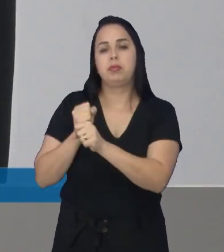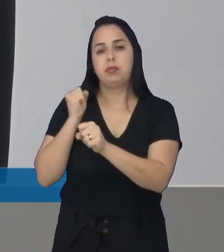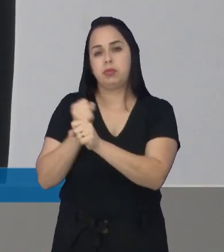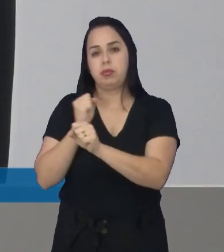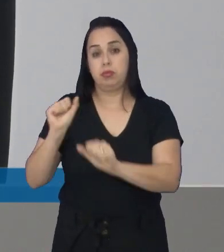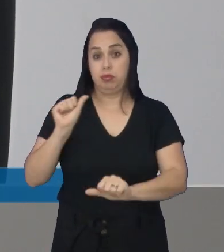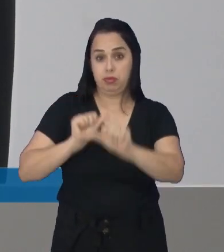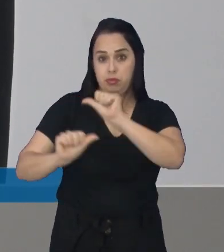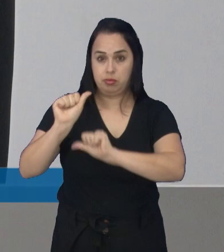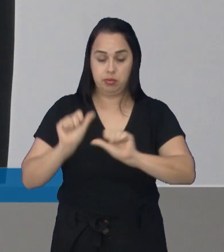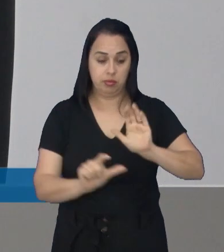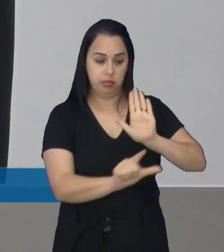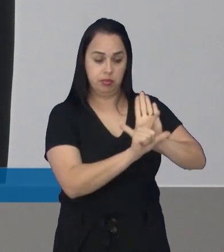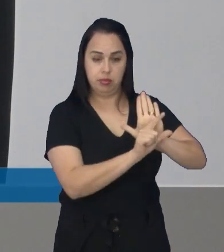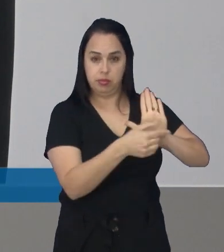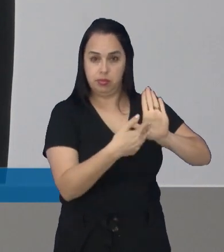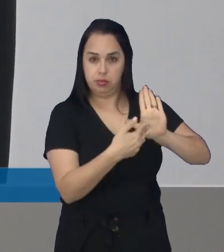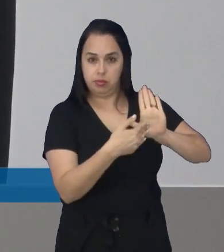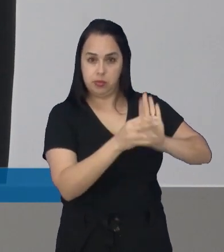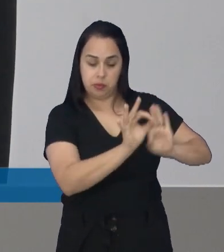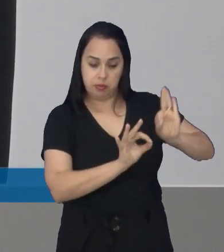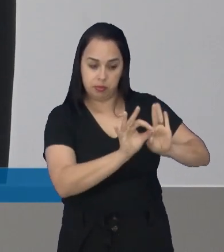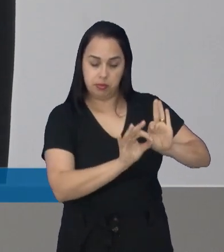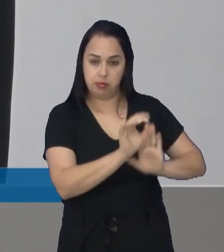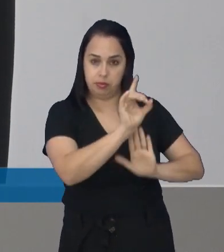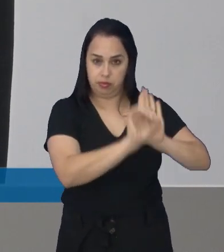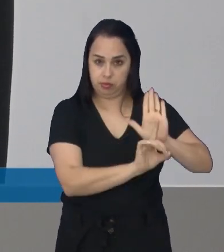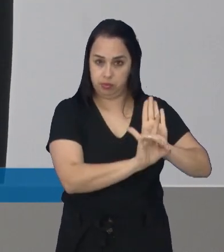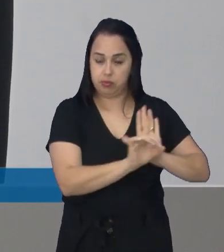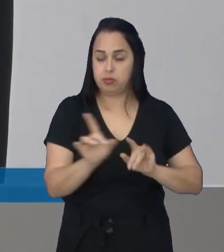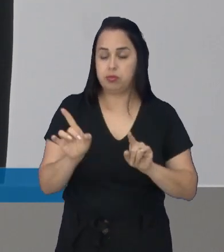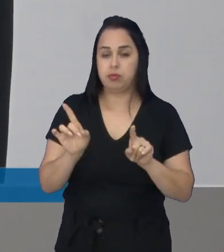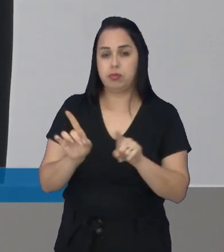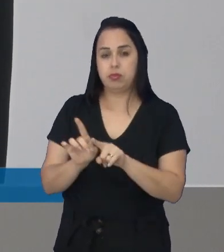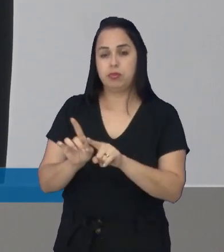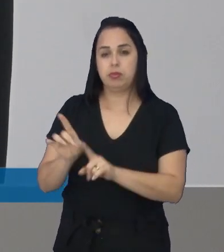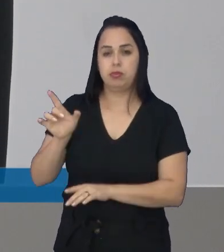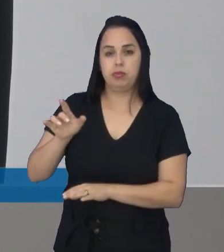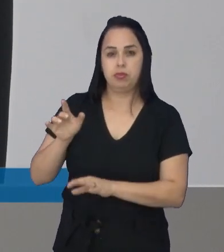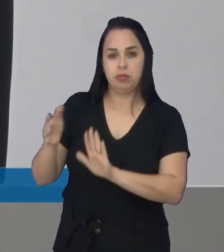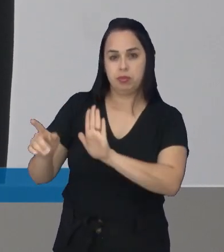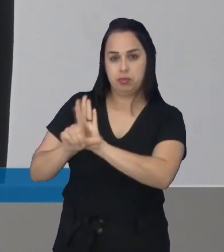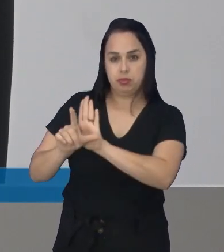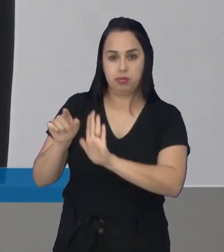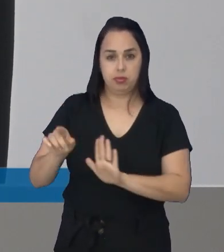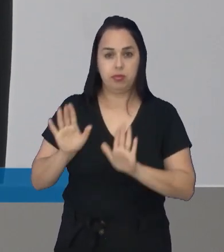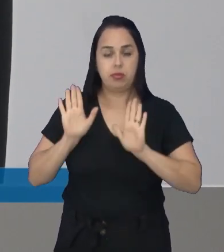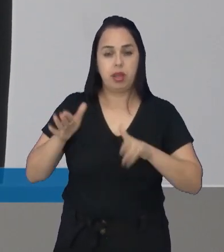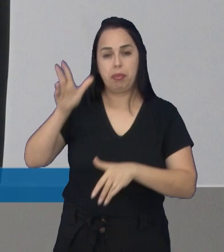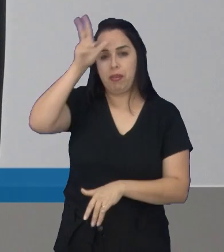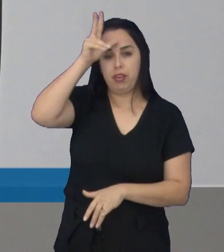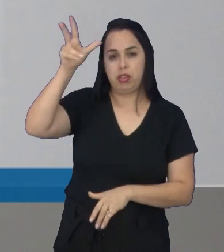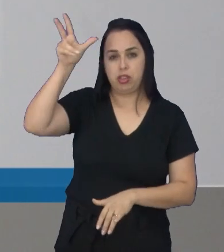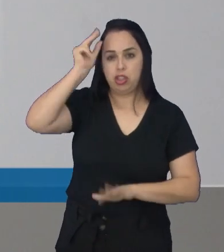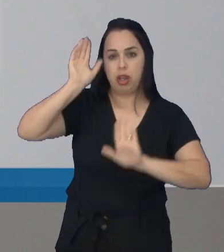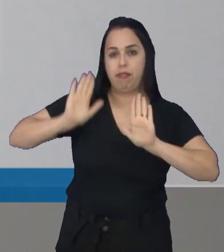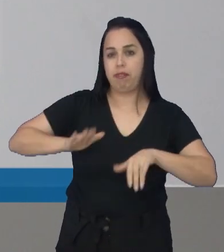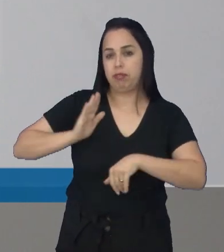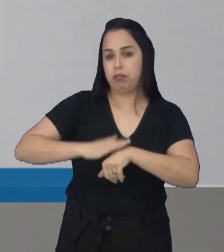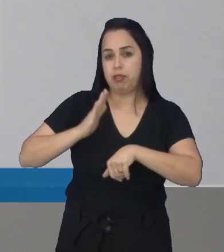essas mudanças propostas pelo poder executivo A prefeitura já realizou sete